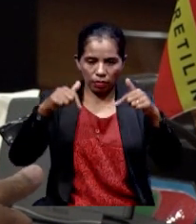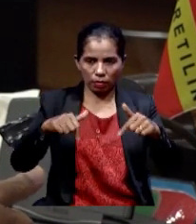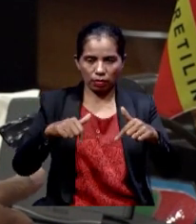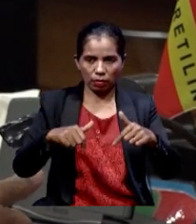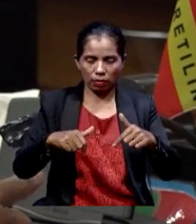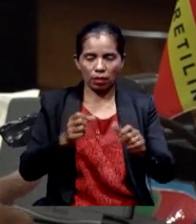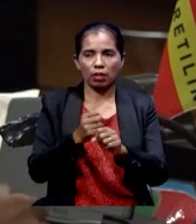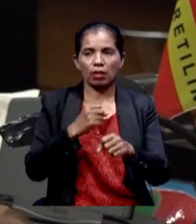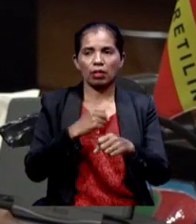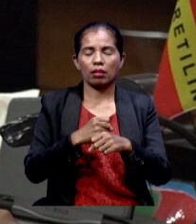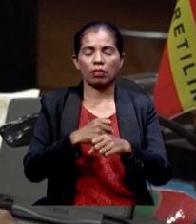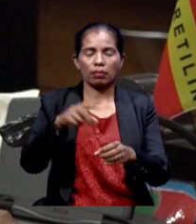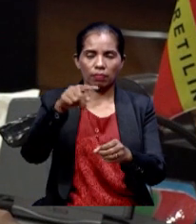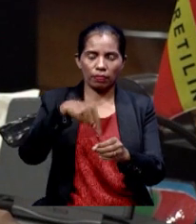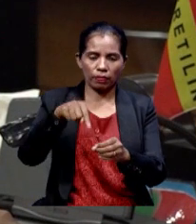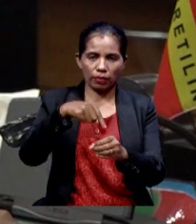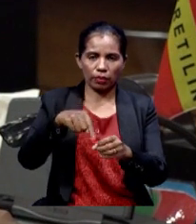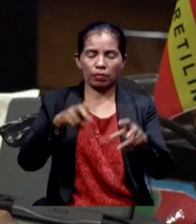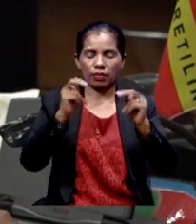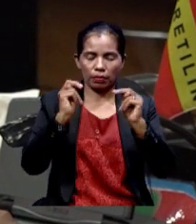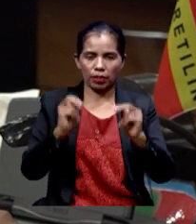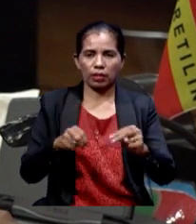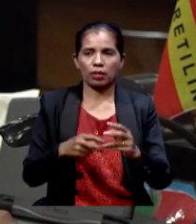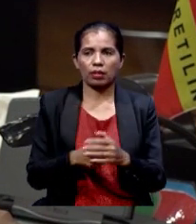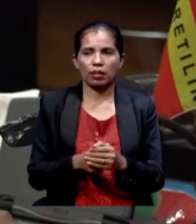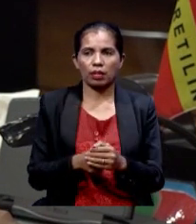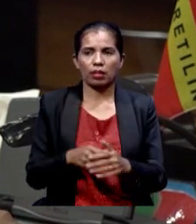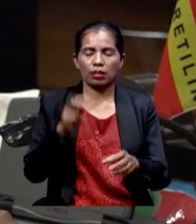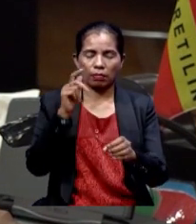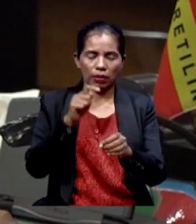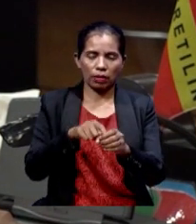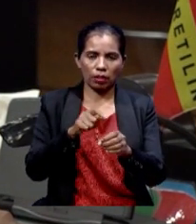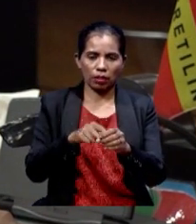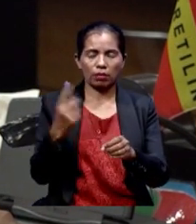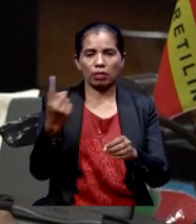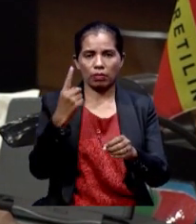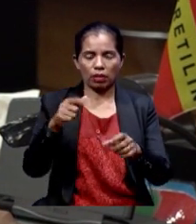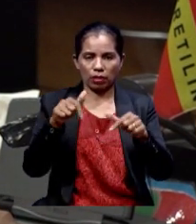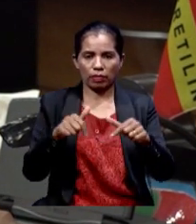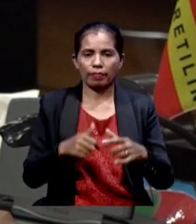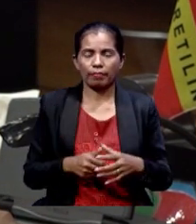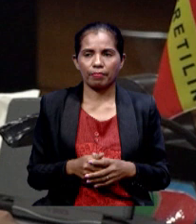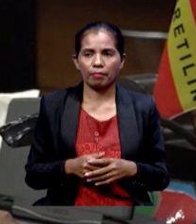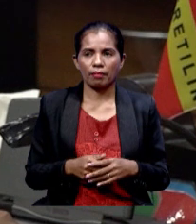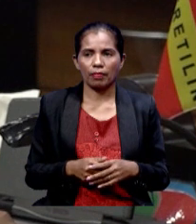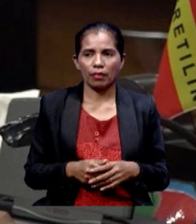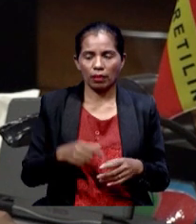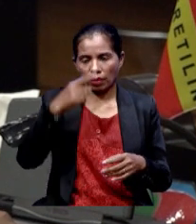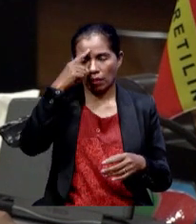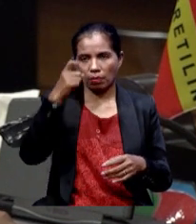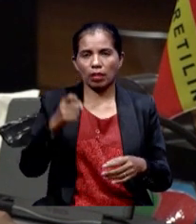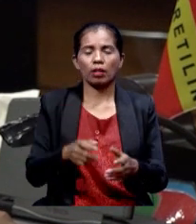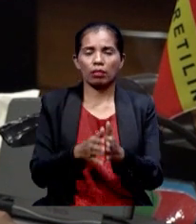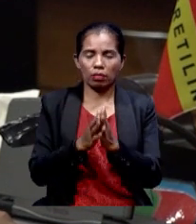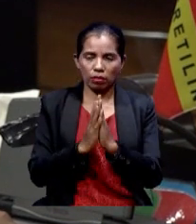quando tempo perfuração né precisa tempo né permanente a fatem. Também é que o suco